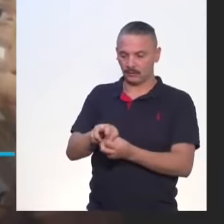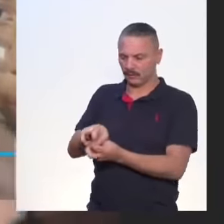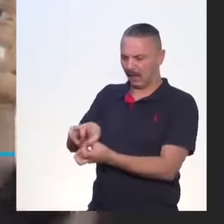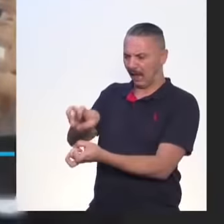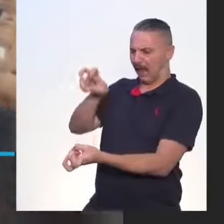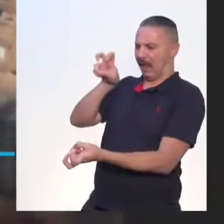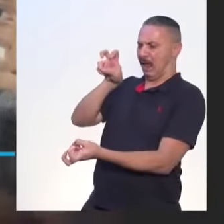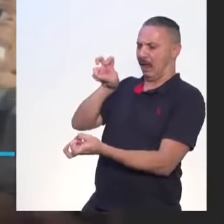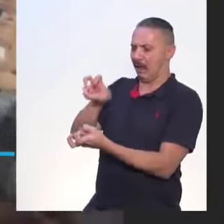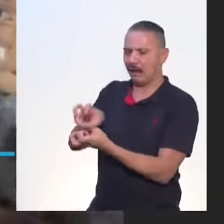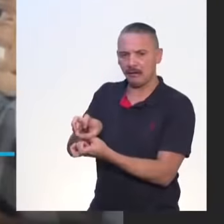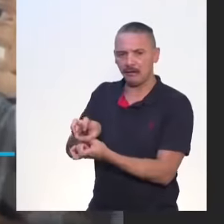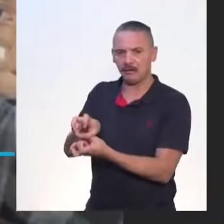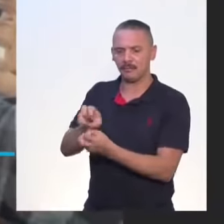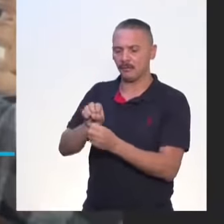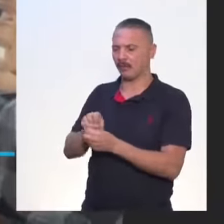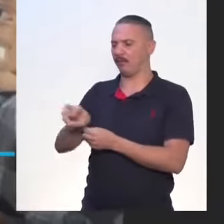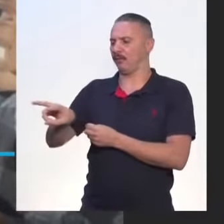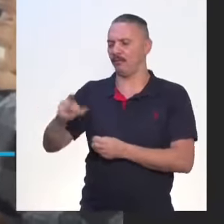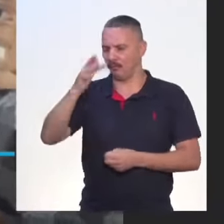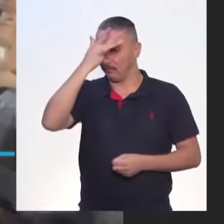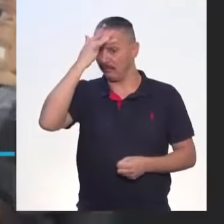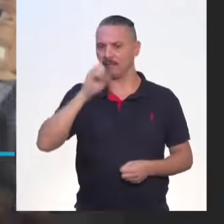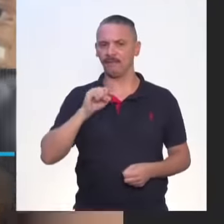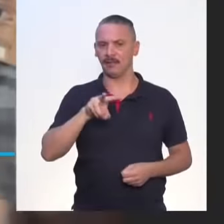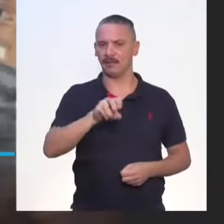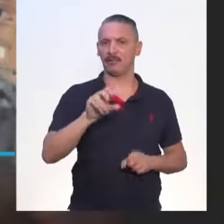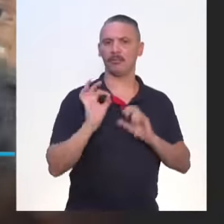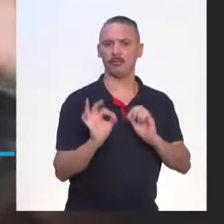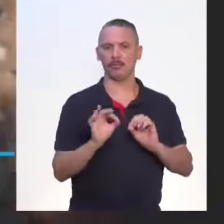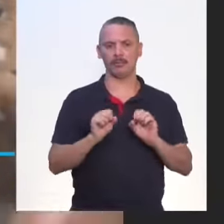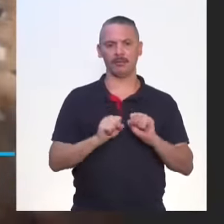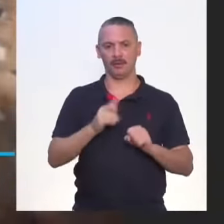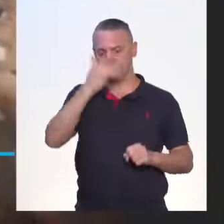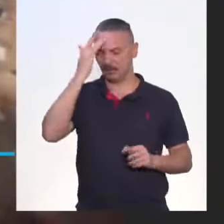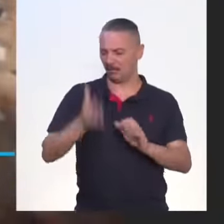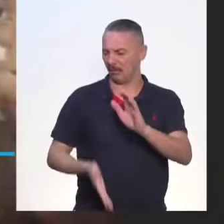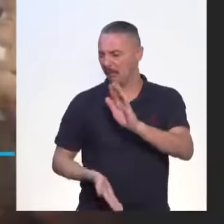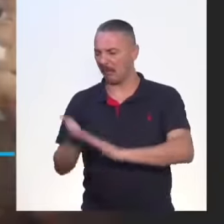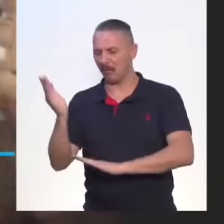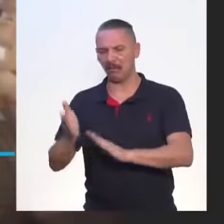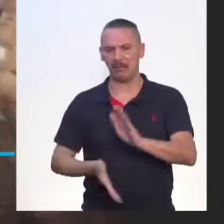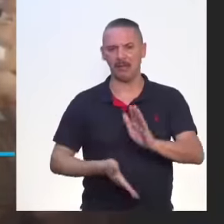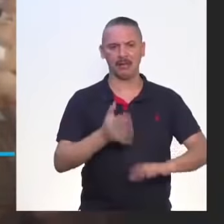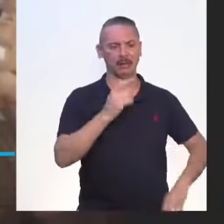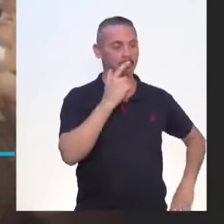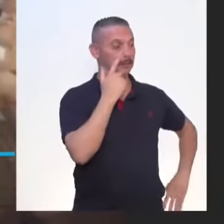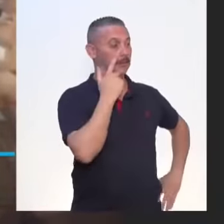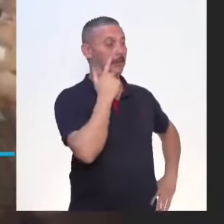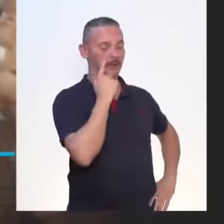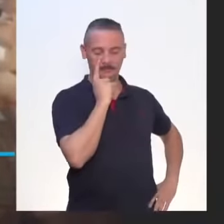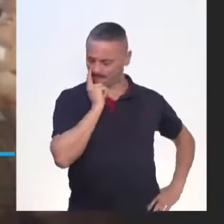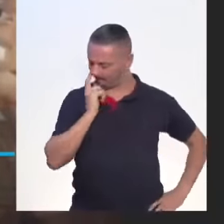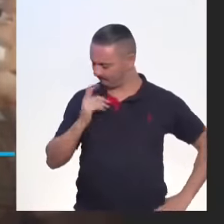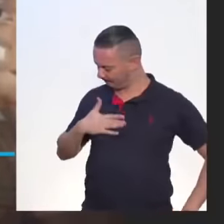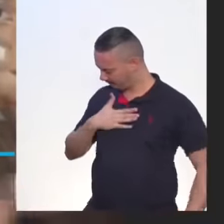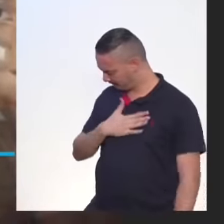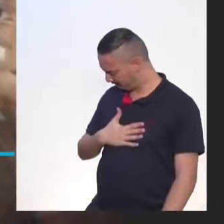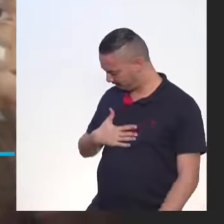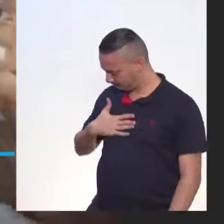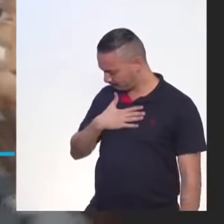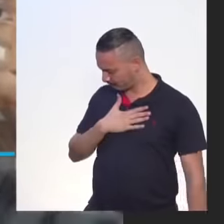vai poder lançar seu veneno sobre ela, né? E os seres vão correr de você. Ah, isso eu gostei. Aí o que, que